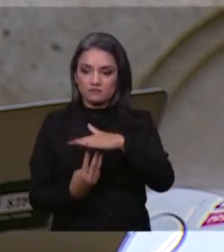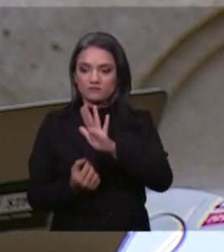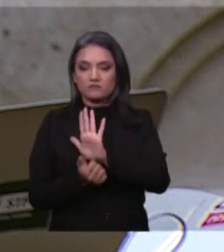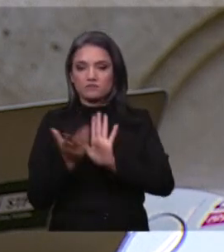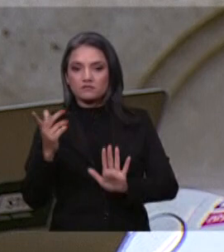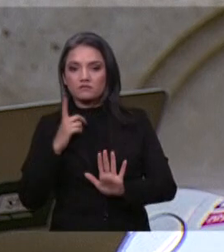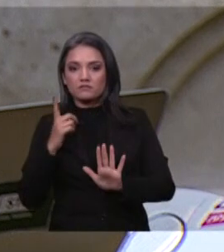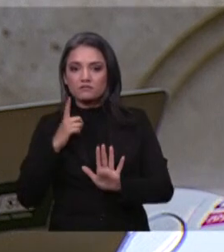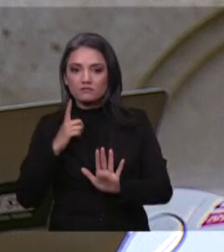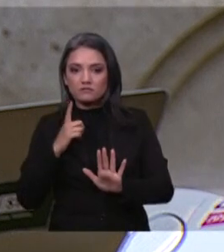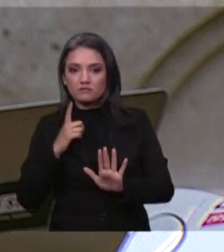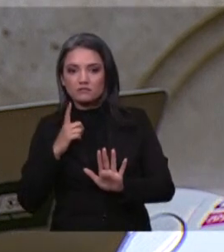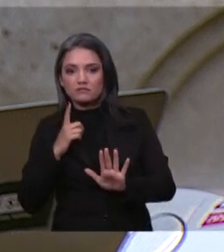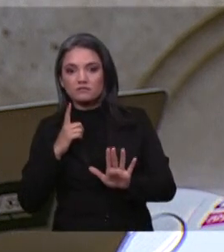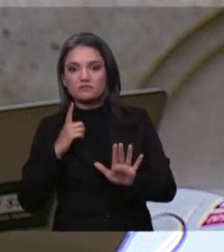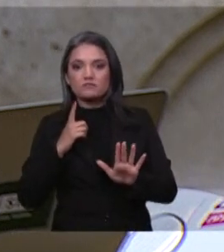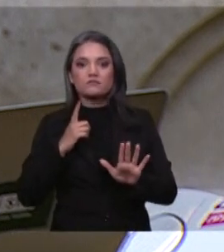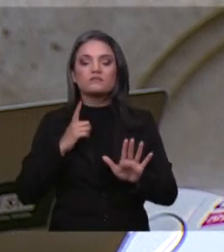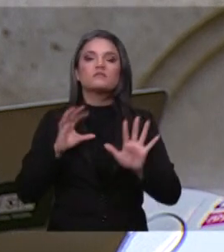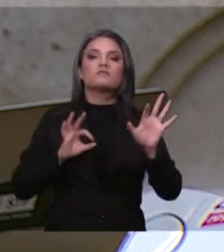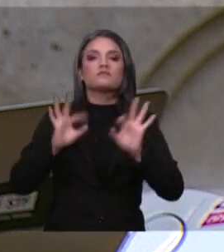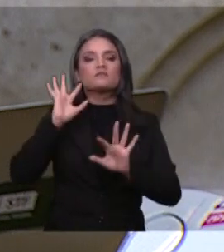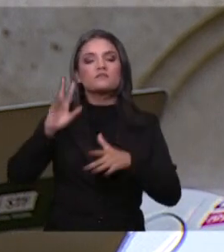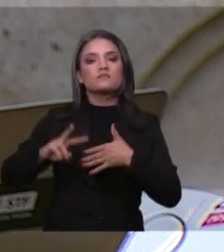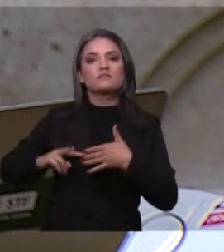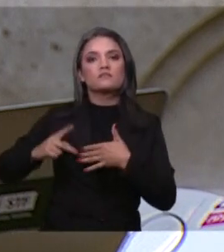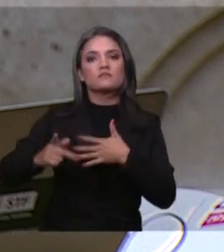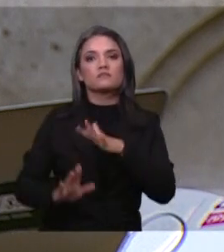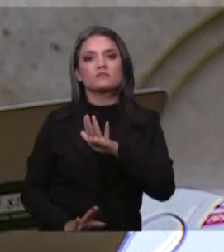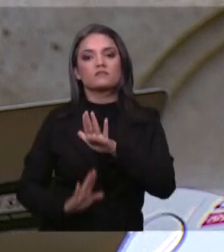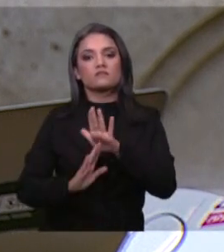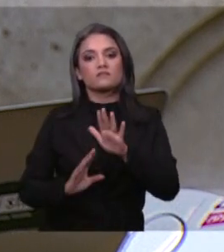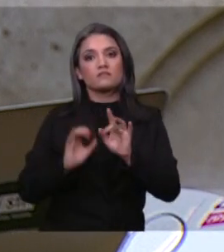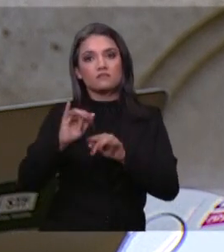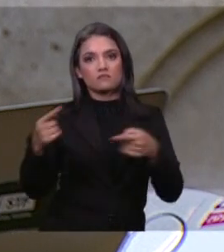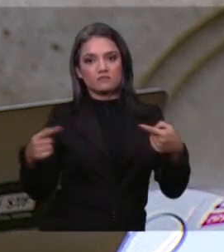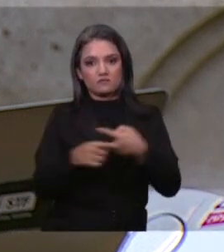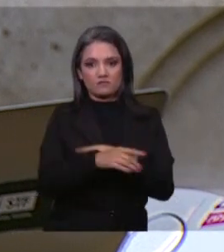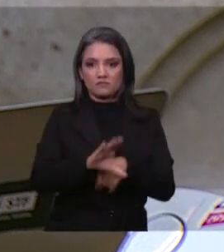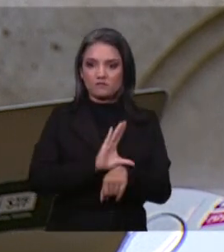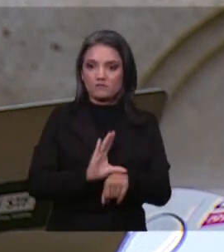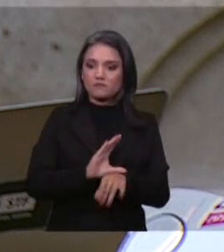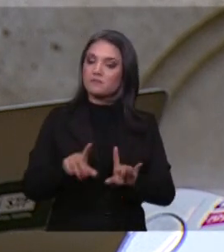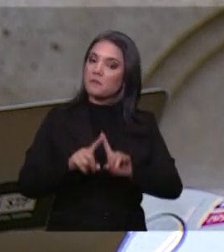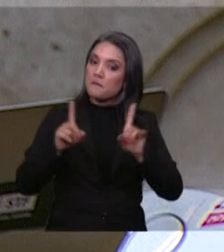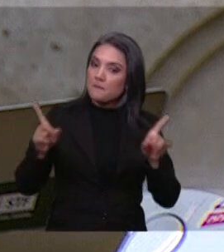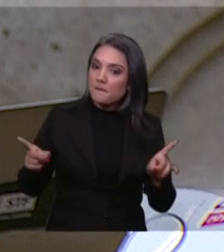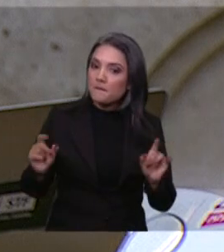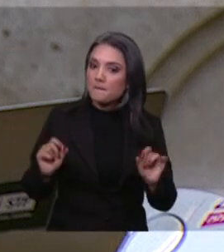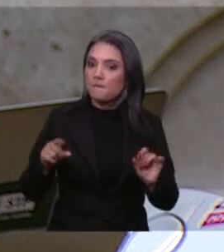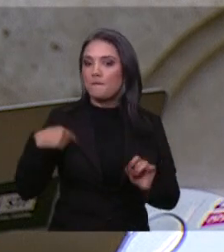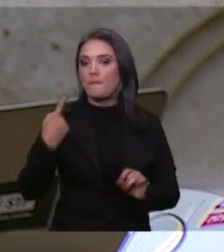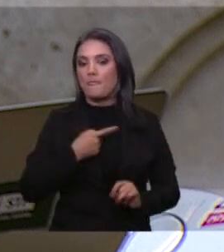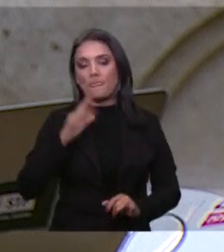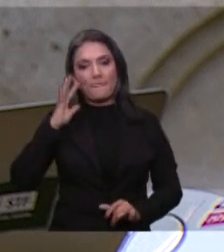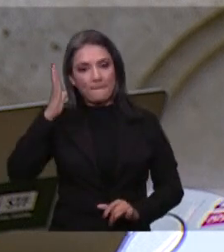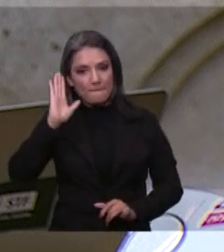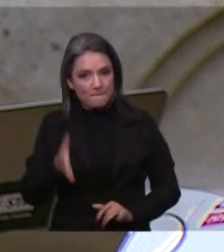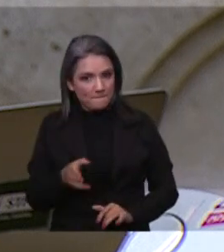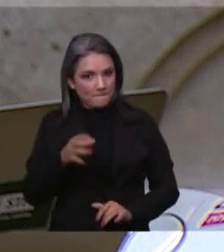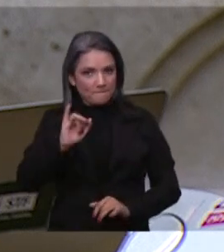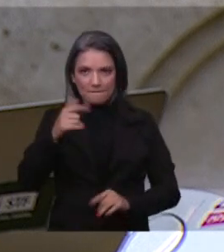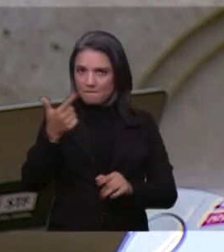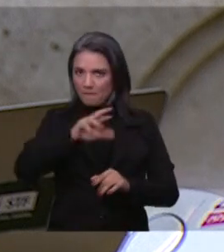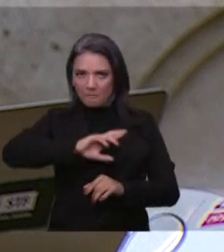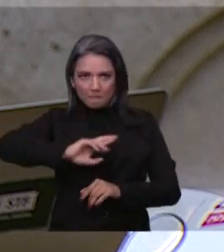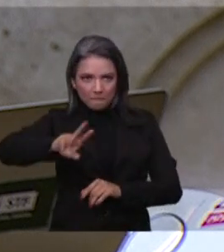se modular os efeitos em caso de declaração de inconstitucionalidade. Porém, nós já assentamos que, se não for declaração